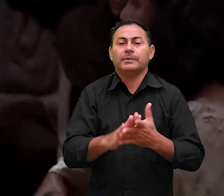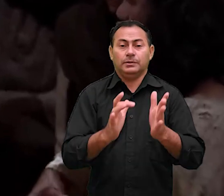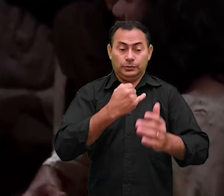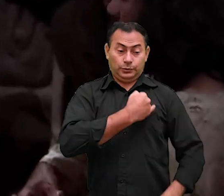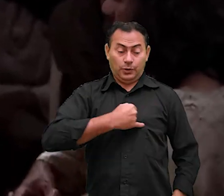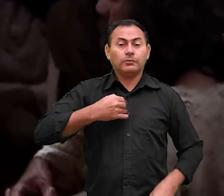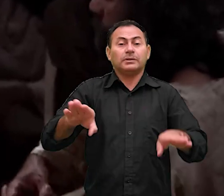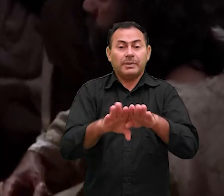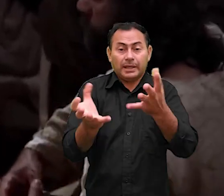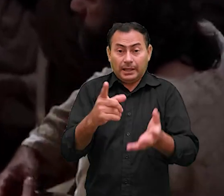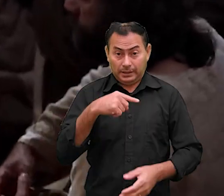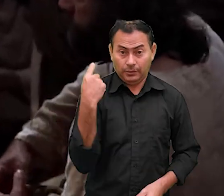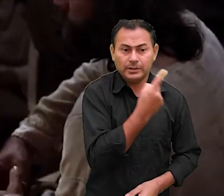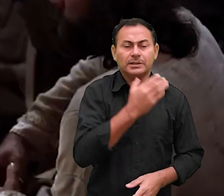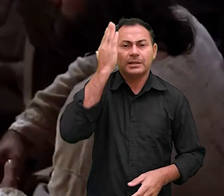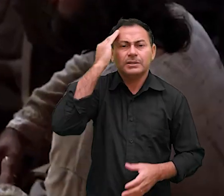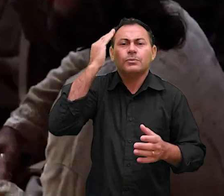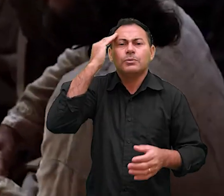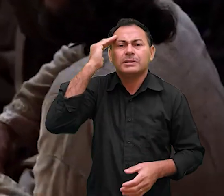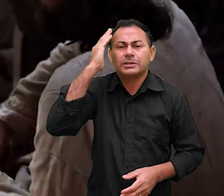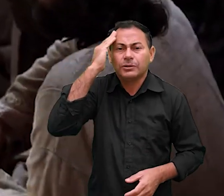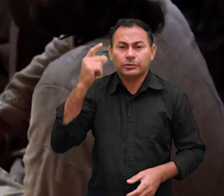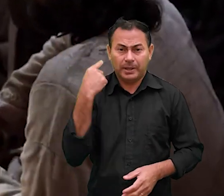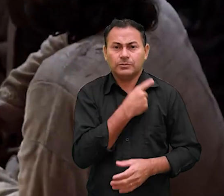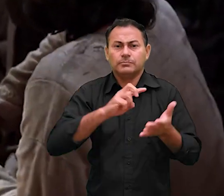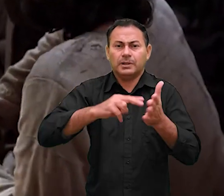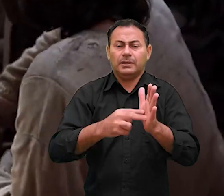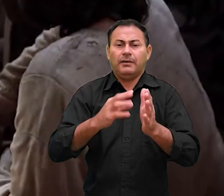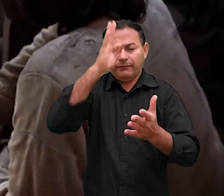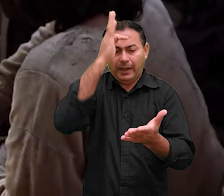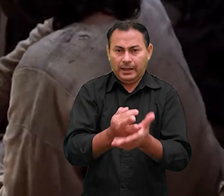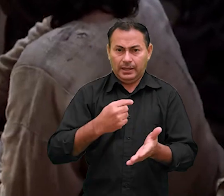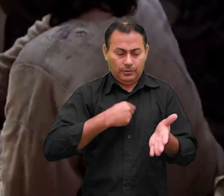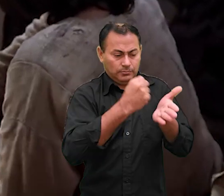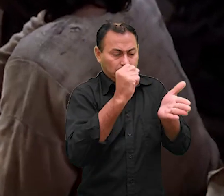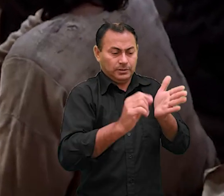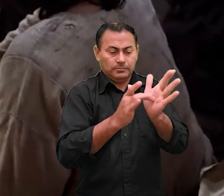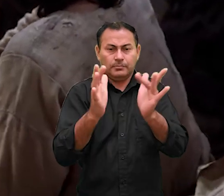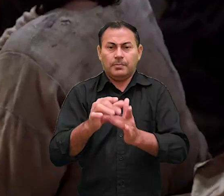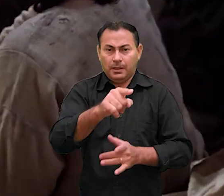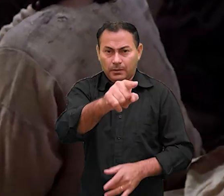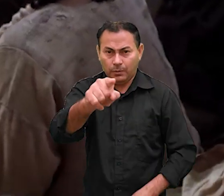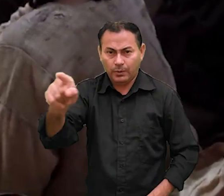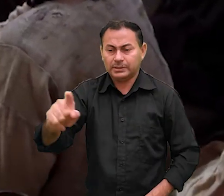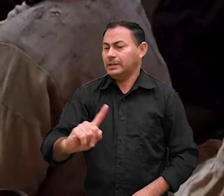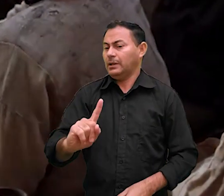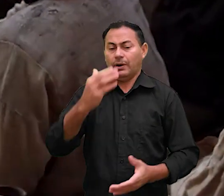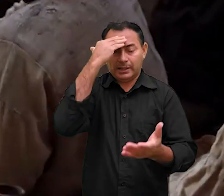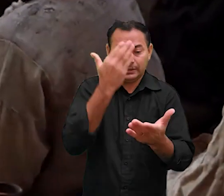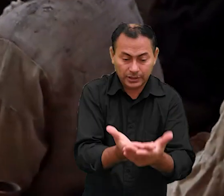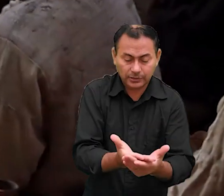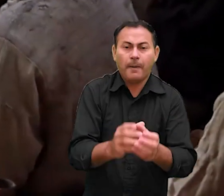também queria que soubéssemos o que significa a fé. Ele disse: eu escrevi essas coisas sobre Jesus para que vocês que